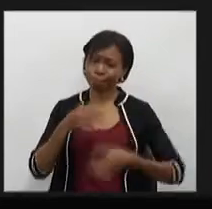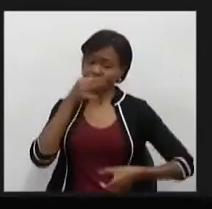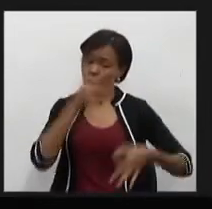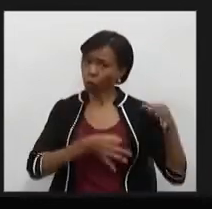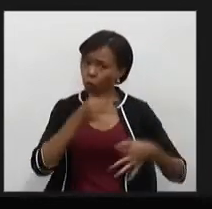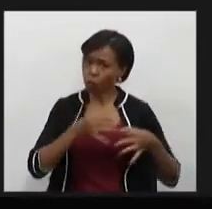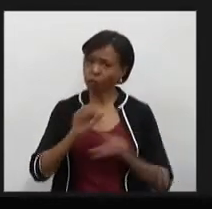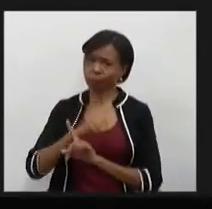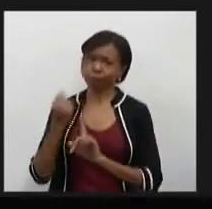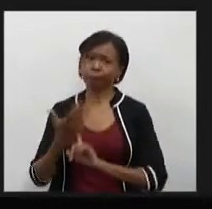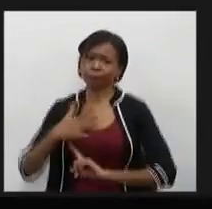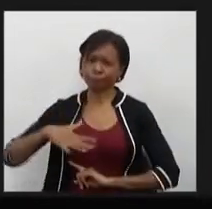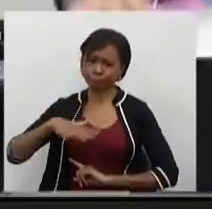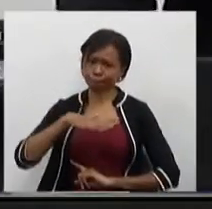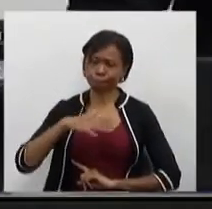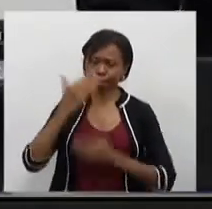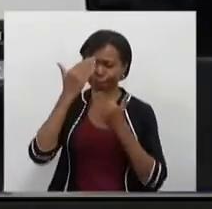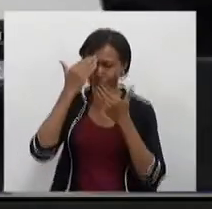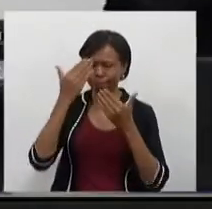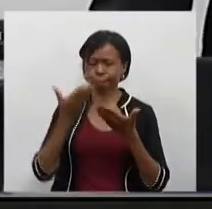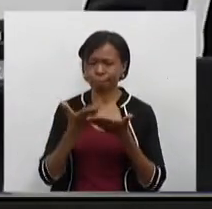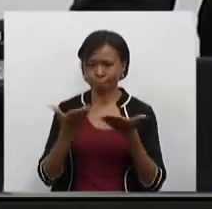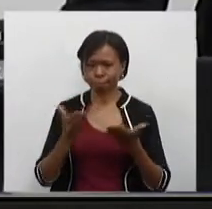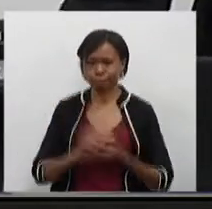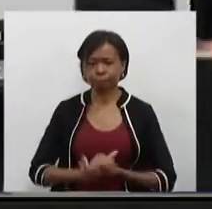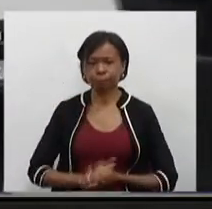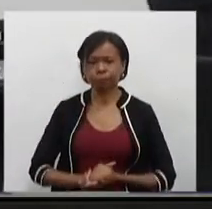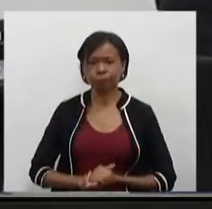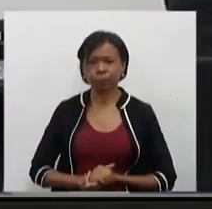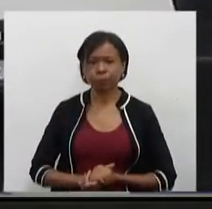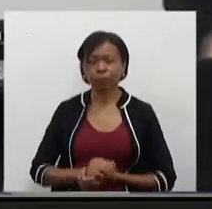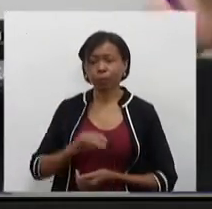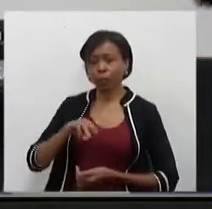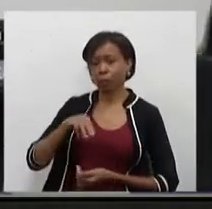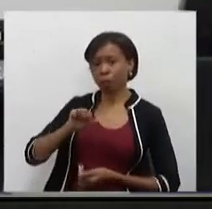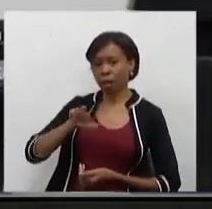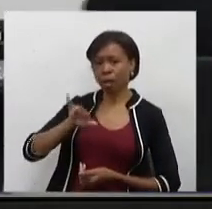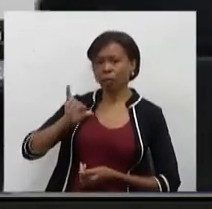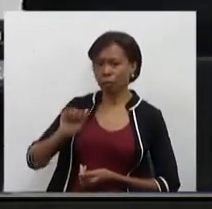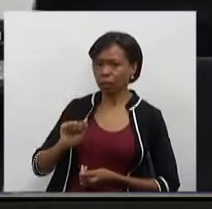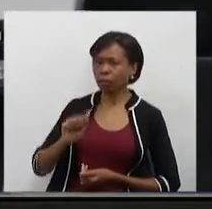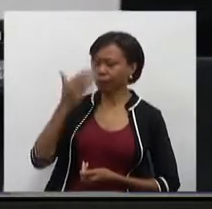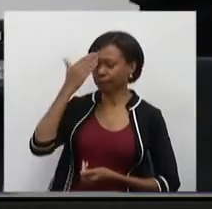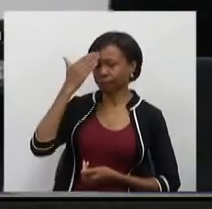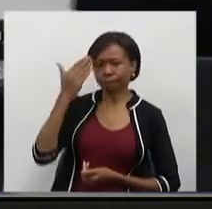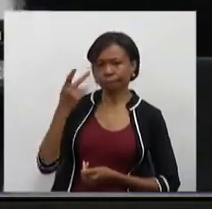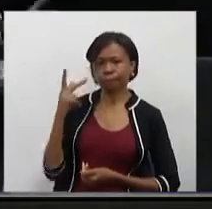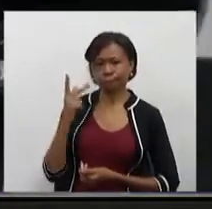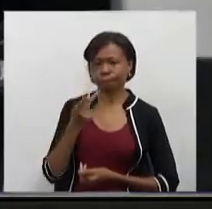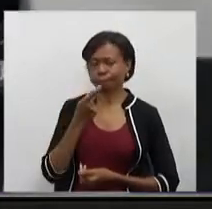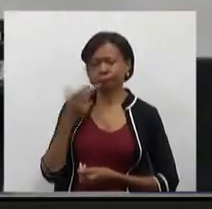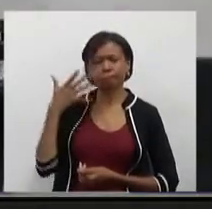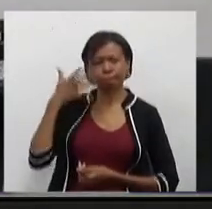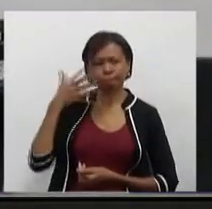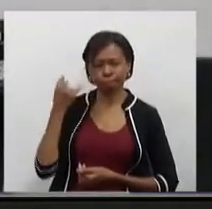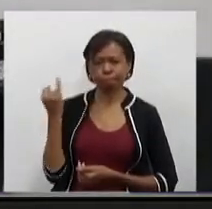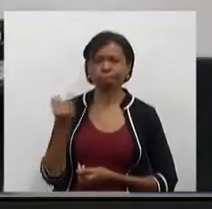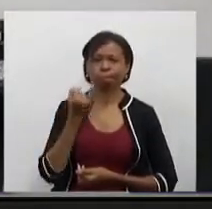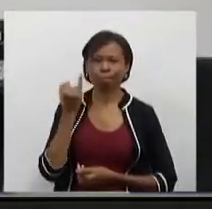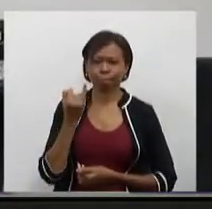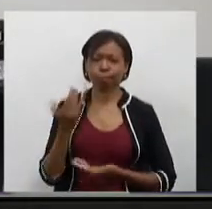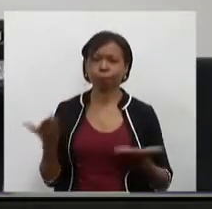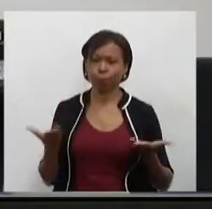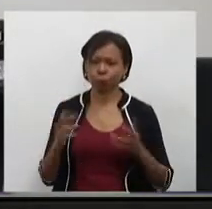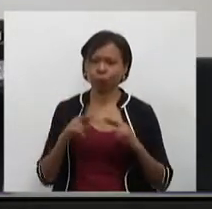sociedade. Obrigada, gente. Muito obrigado. Maria Juliana, obrigado pela fala tão importante aqui para a